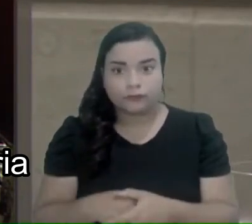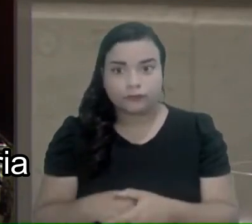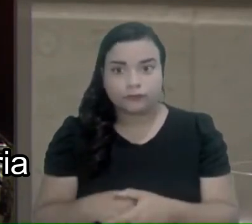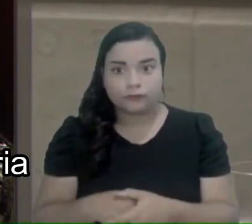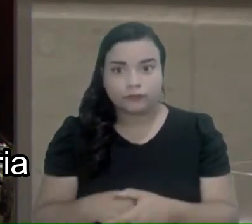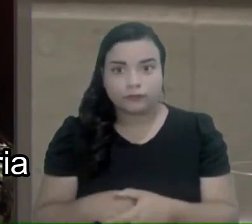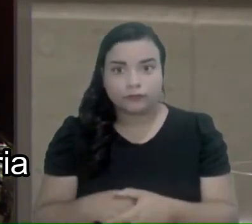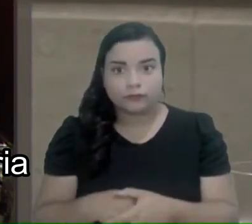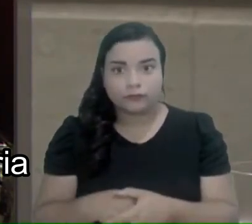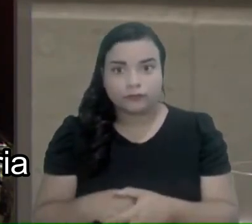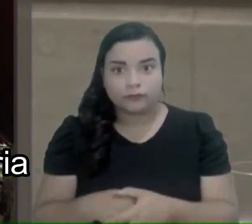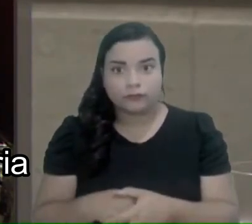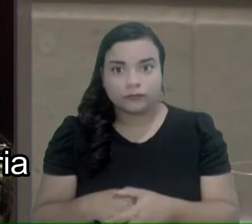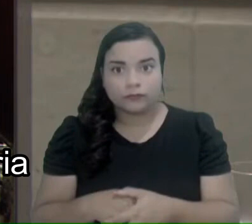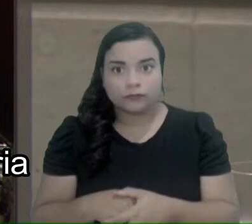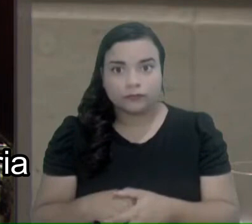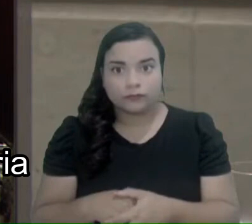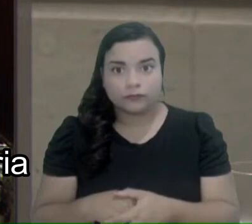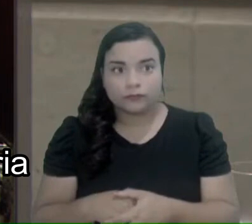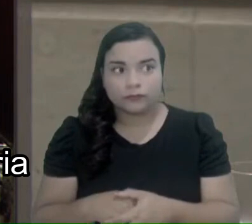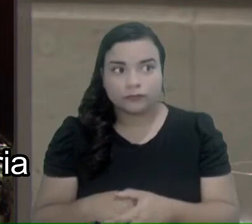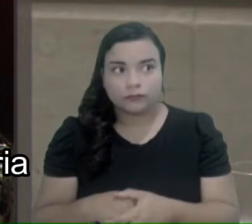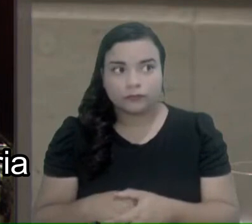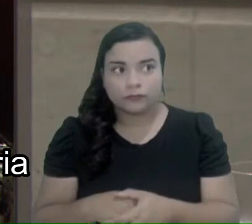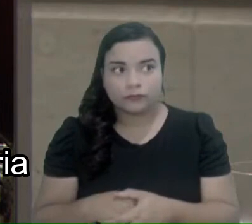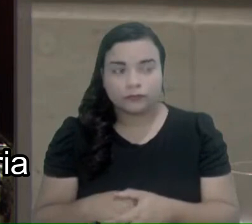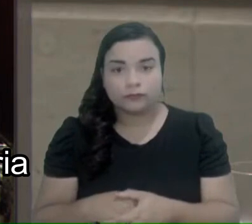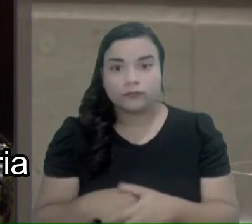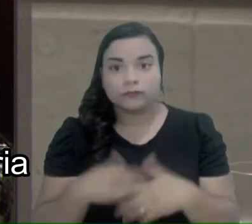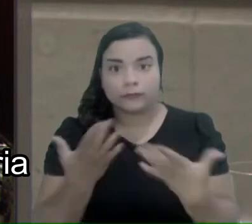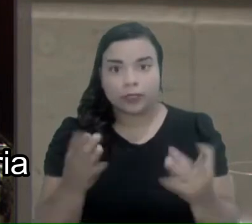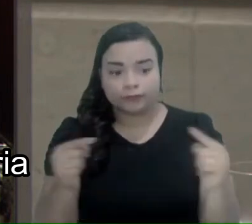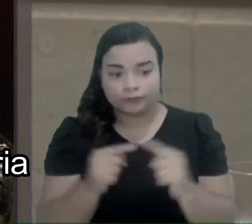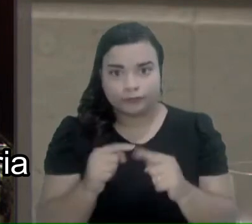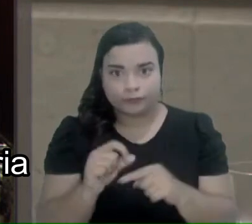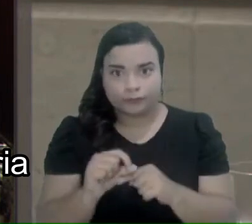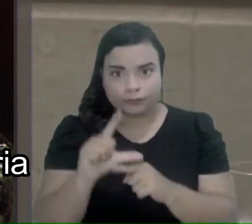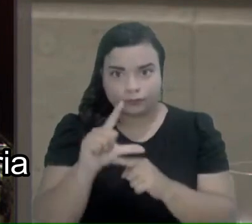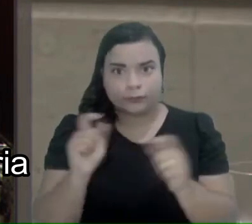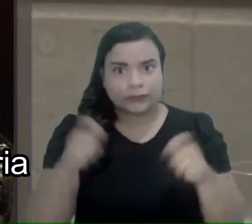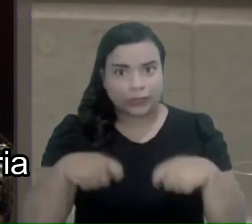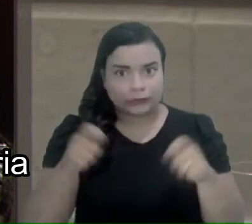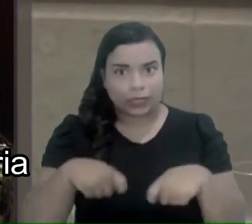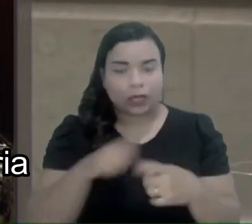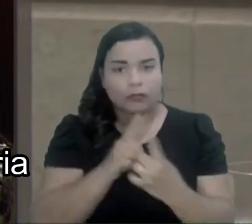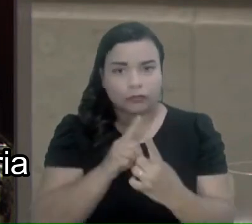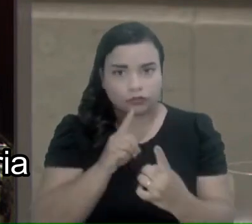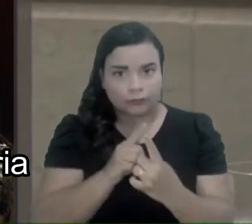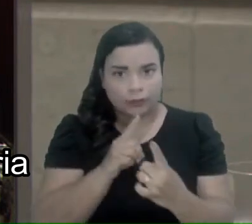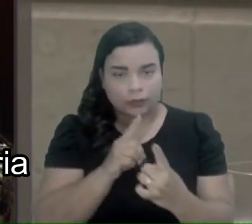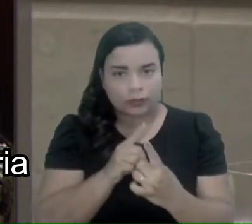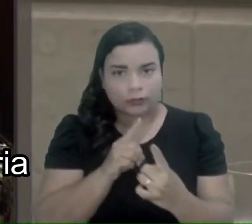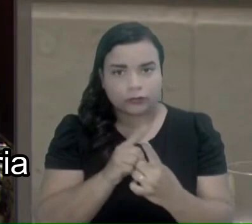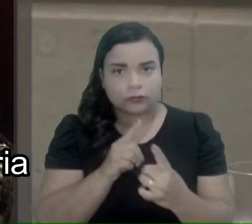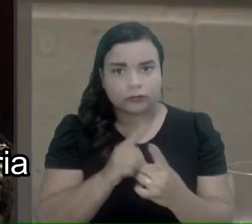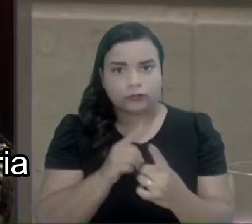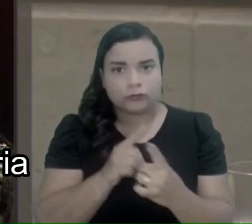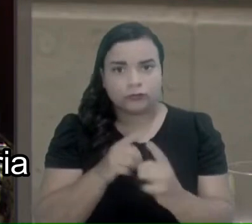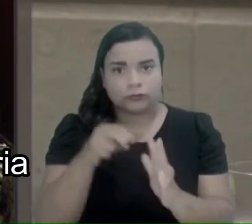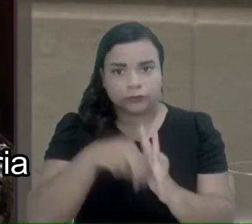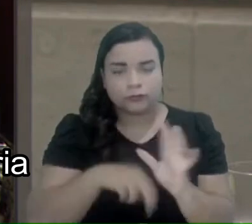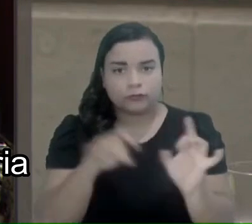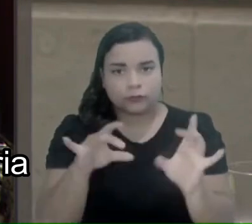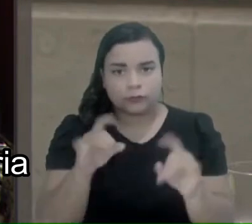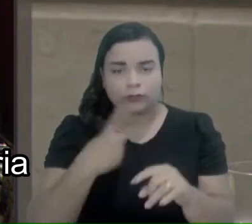Obrigado. No sentido de aumentarmos a nossa capacidade de atendimento no nível especializado, criamos o